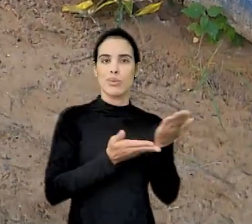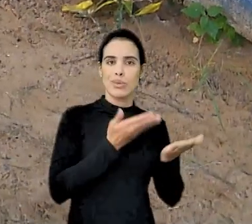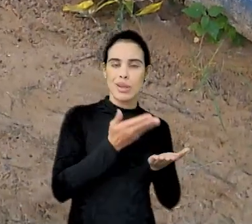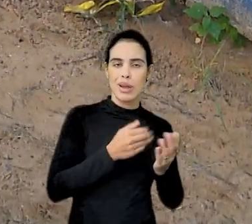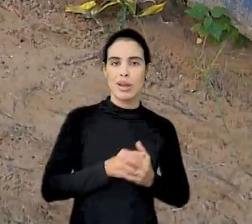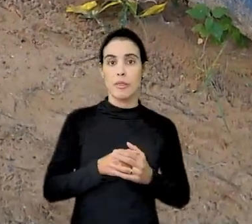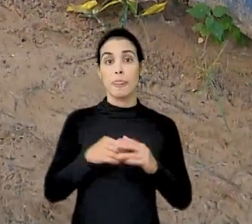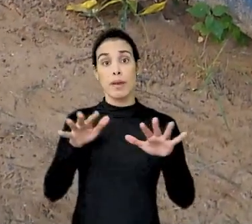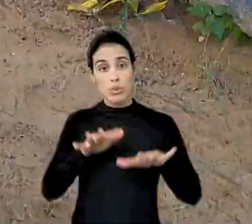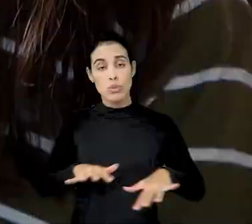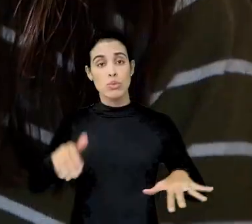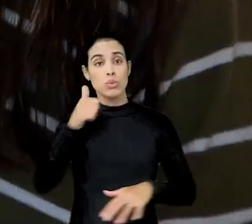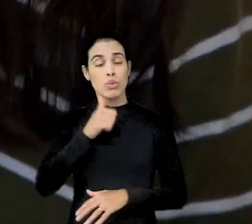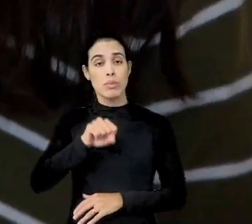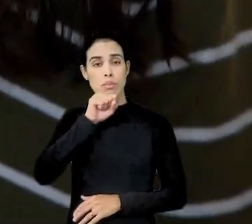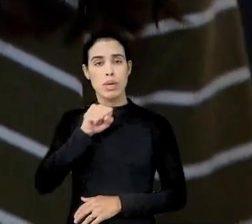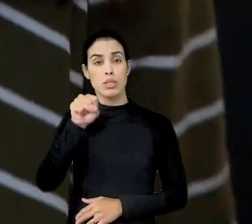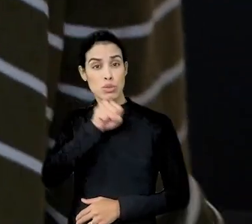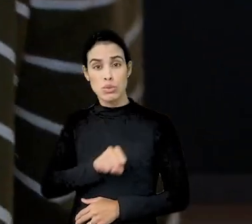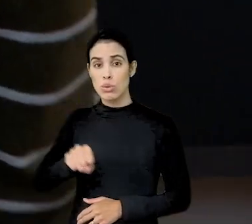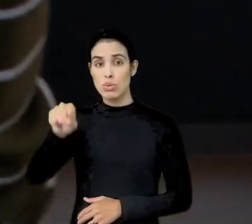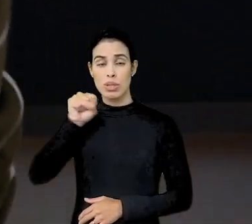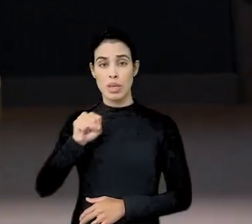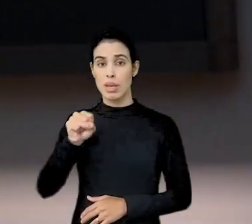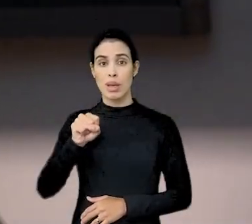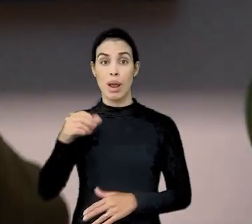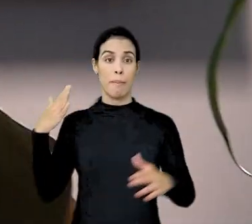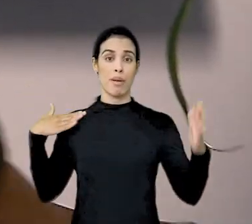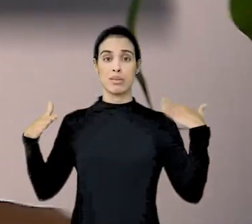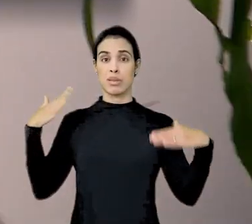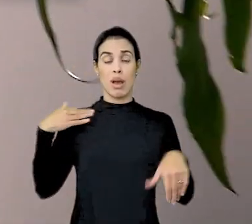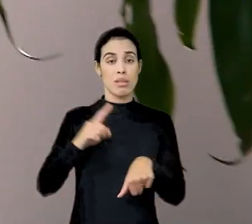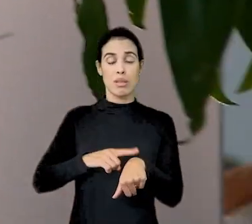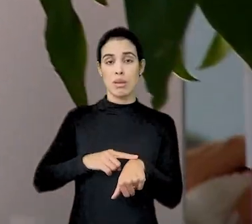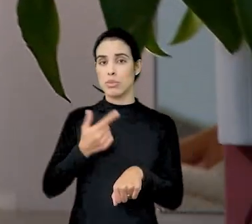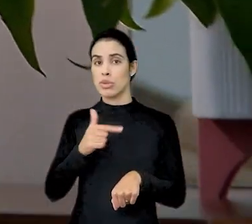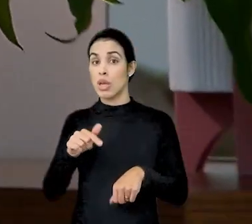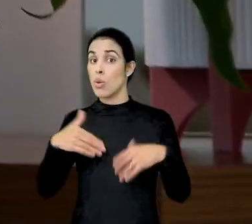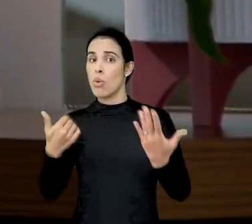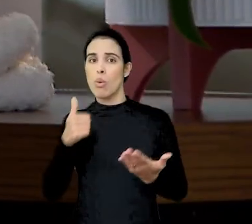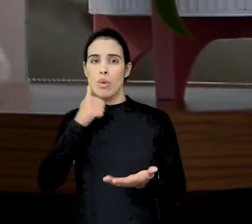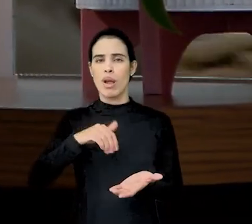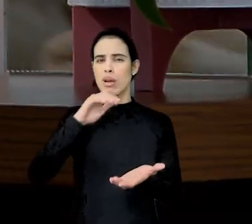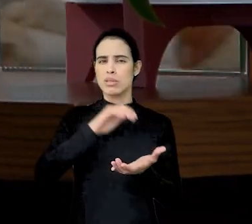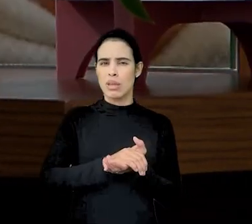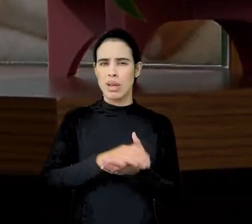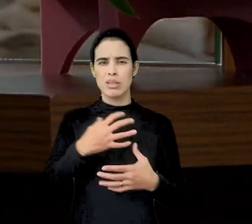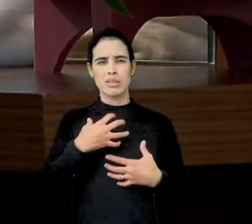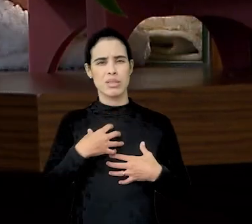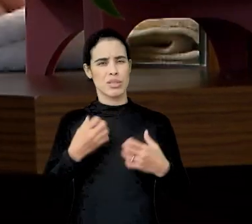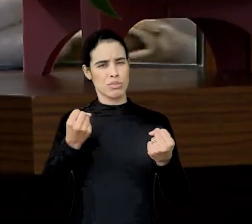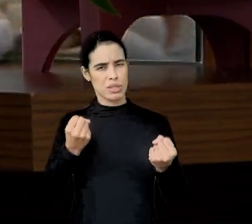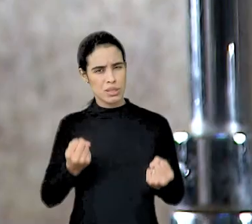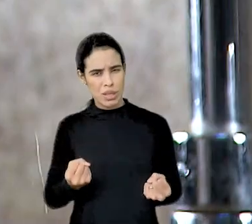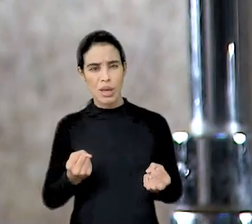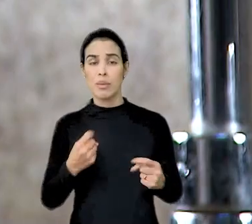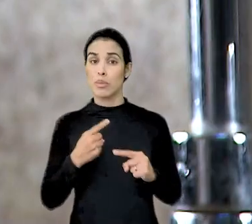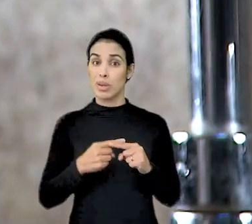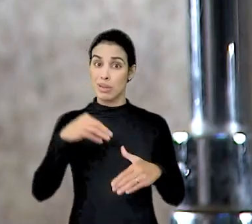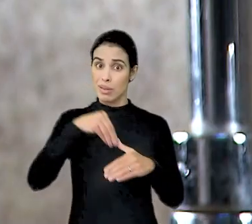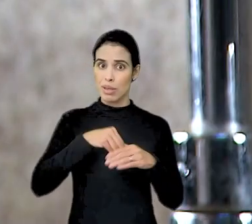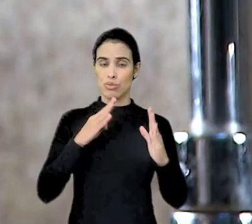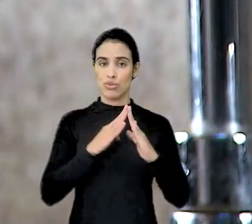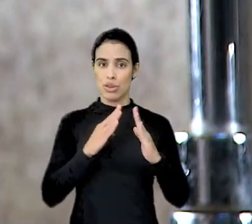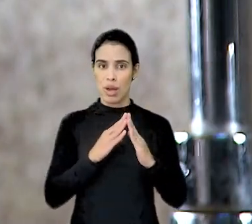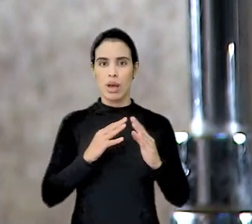mães solteiras que não têm tempo para se divertir. São mulheres casadas que se sentem sobrecarregadas com